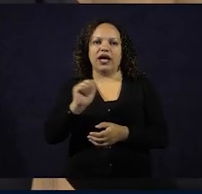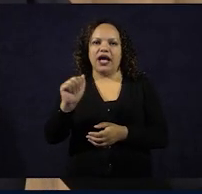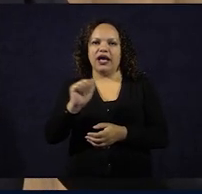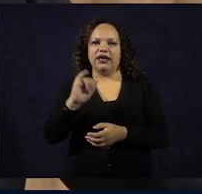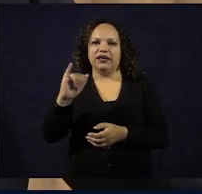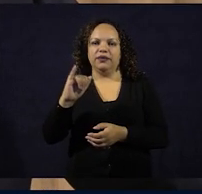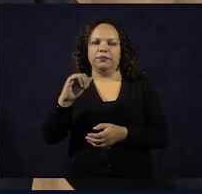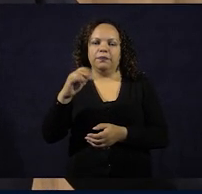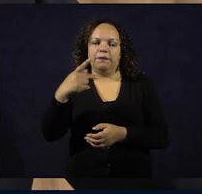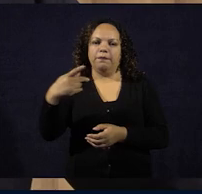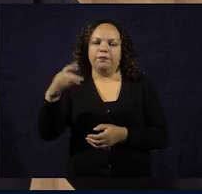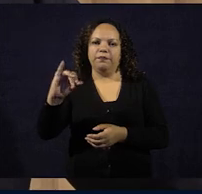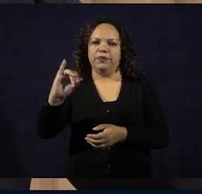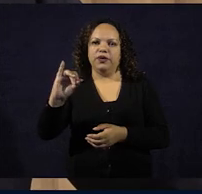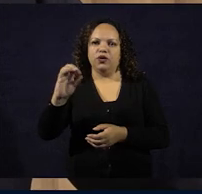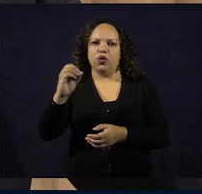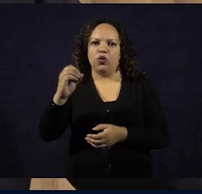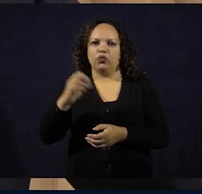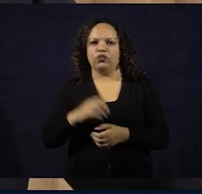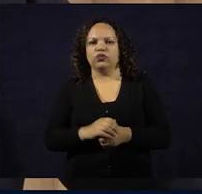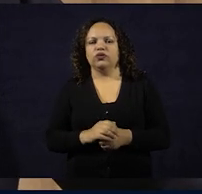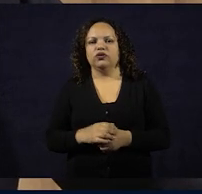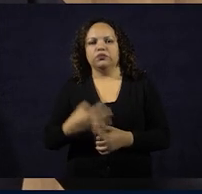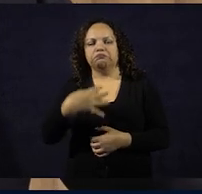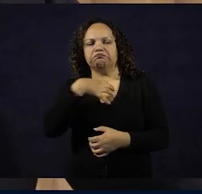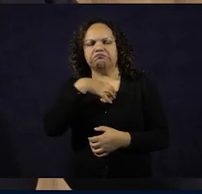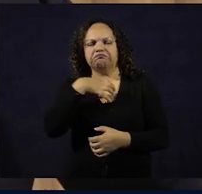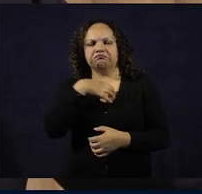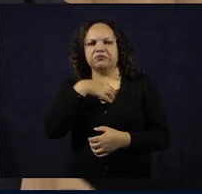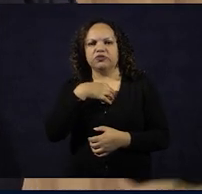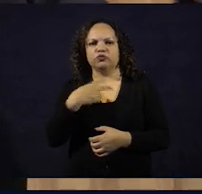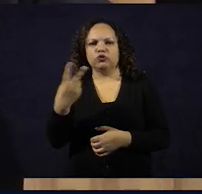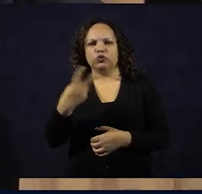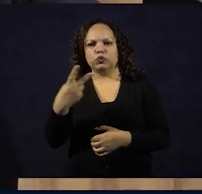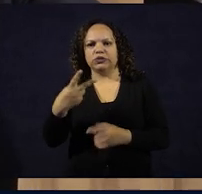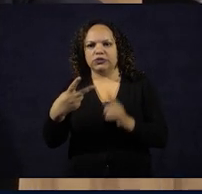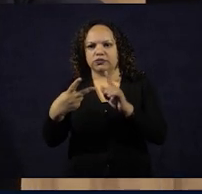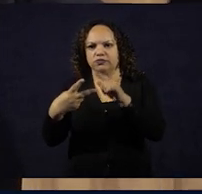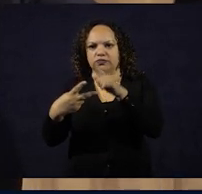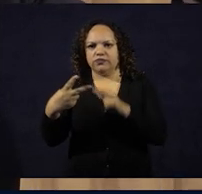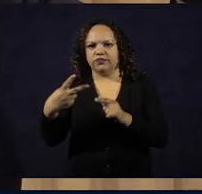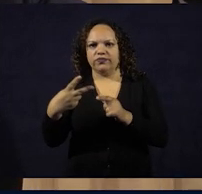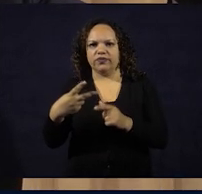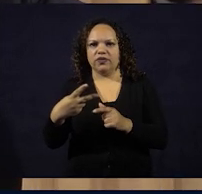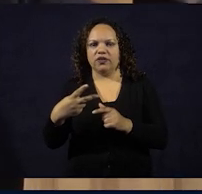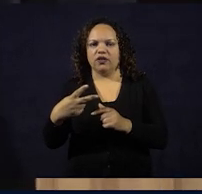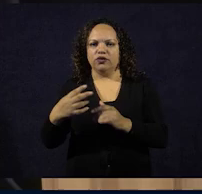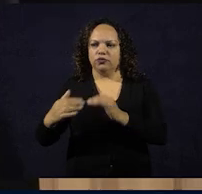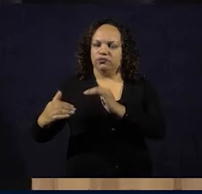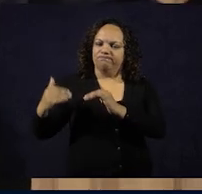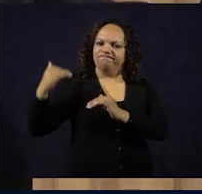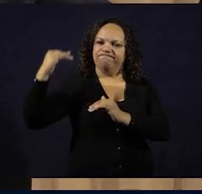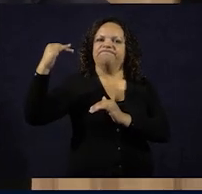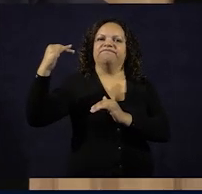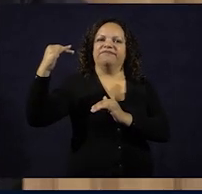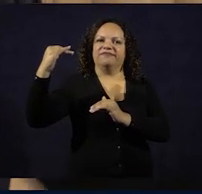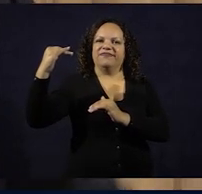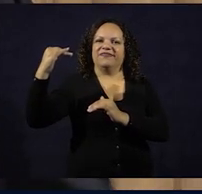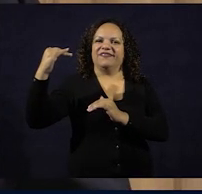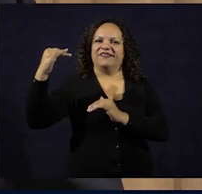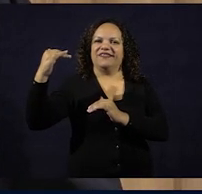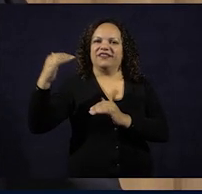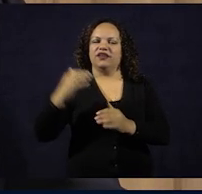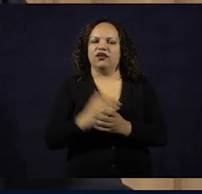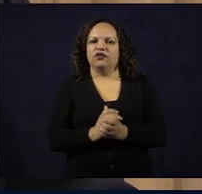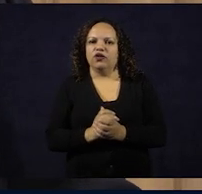né a gente teve uma a gente sentiu dois pontos né a gente era duplo a mais Então a gente virou um